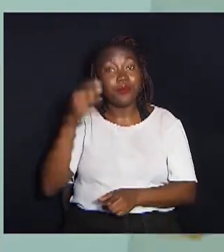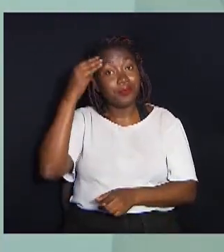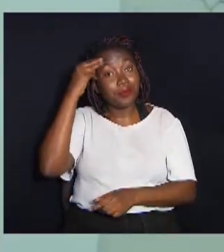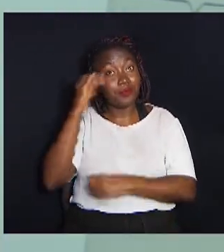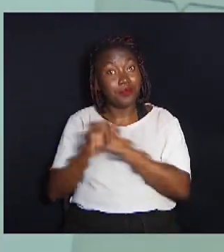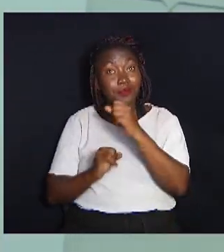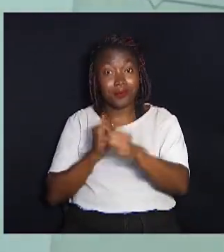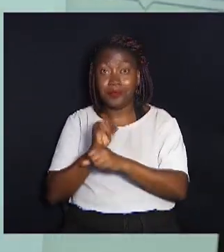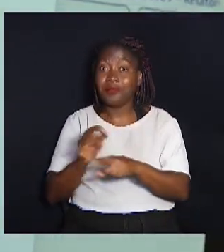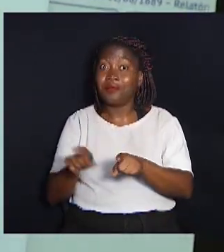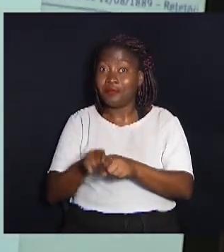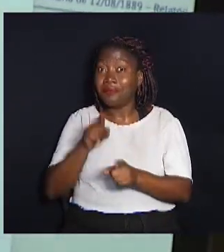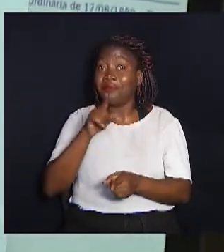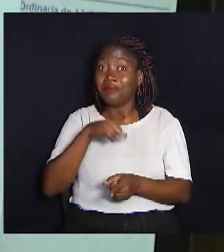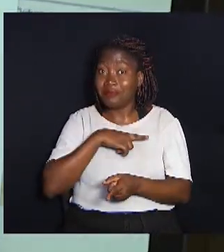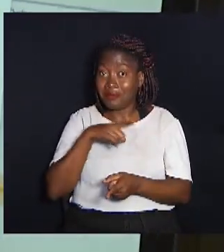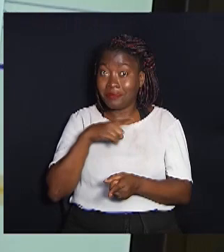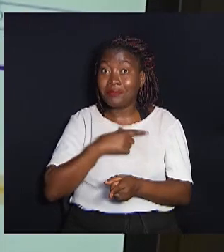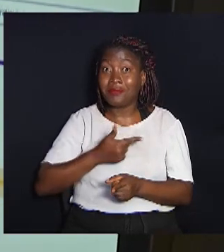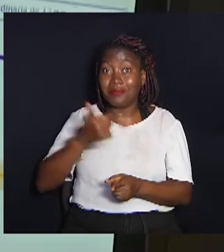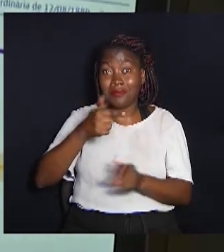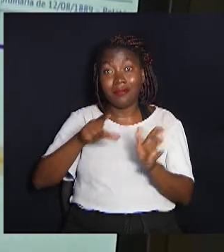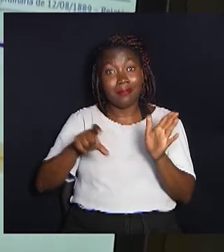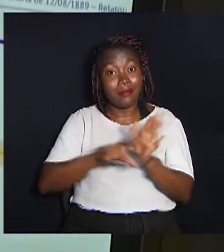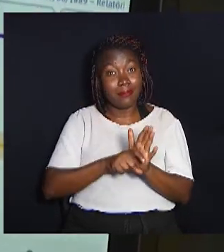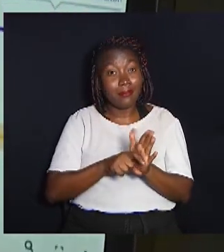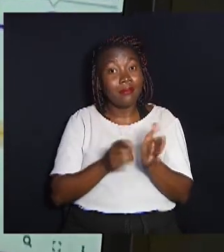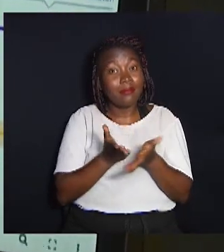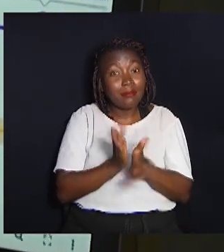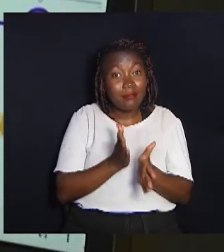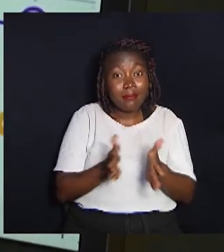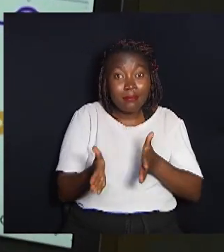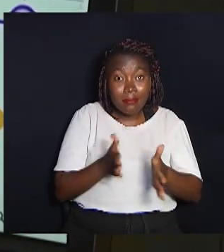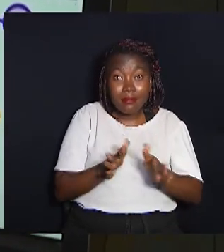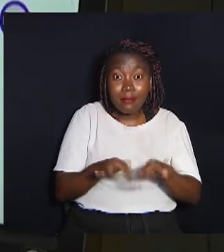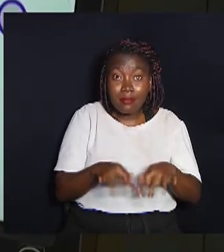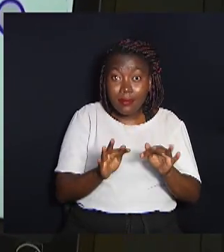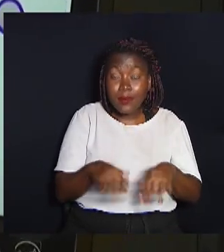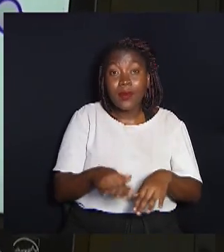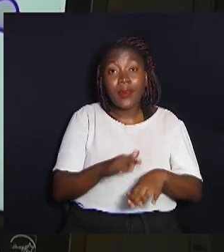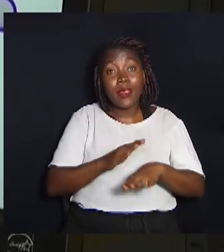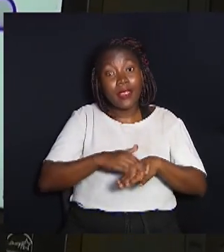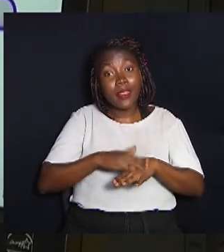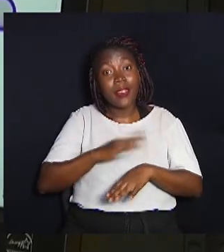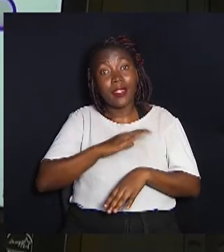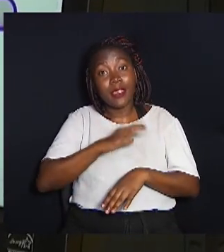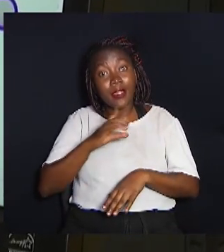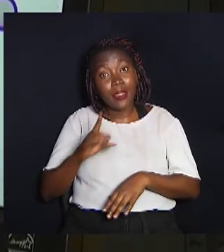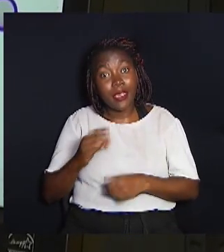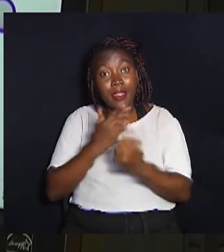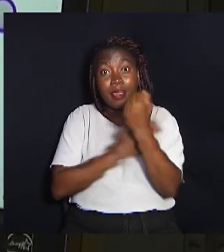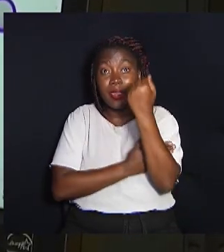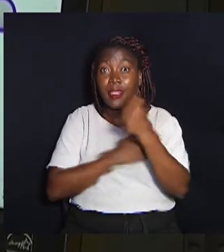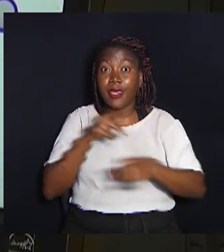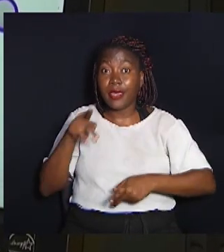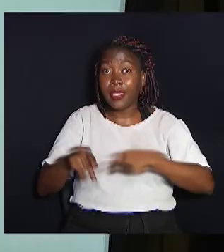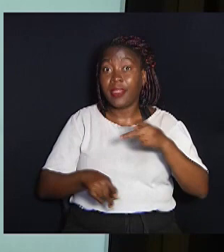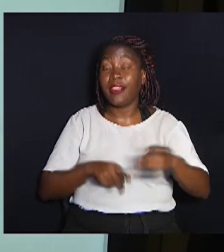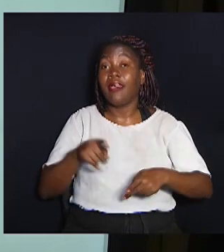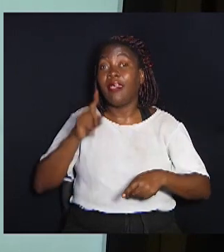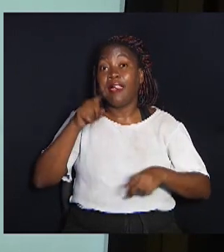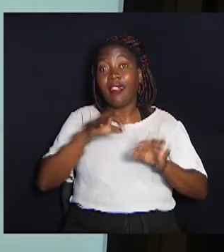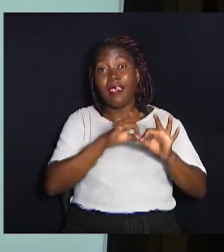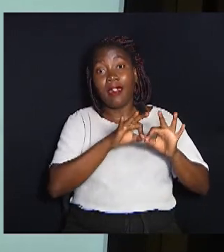contar com uma segunda parte, que está em fase de finalização pela Coordenadoria de Arquivo Público. Trata-se de linhas do